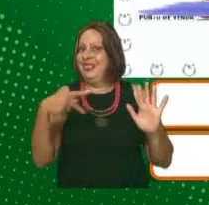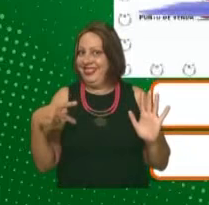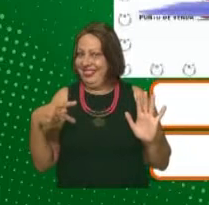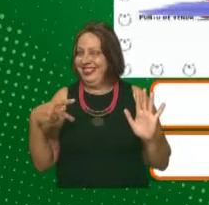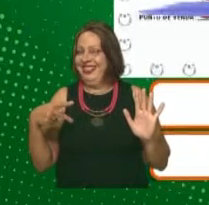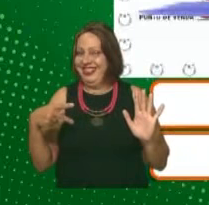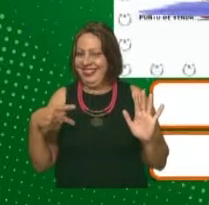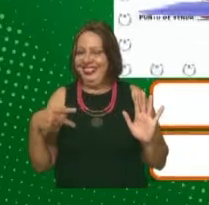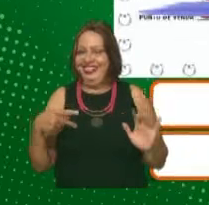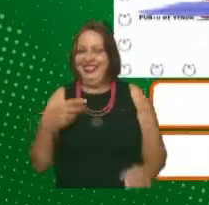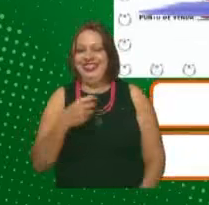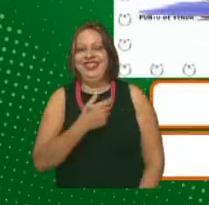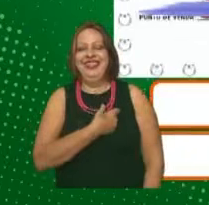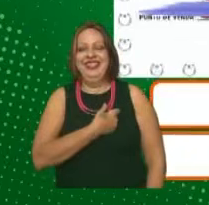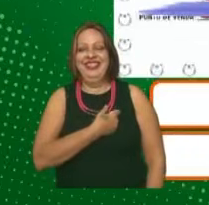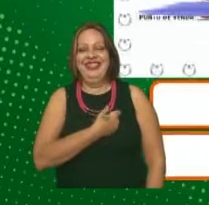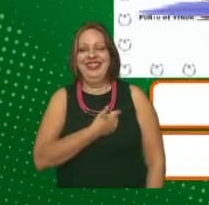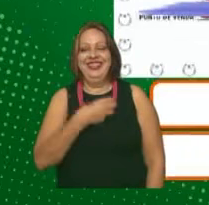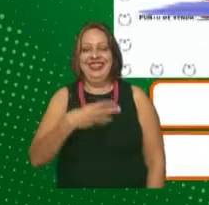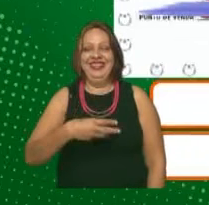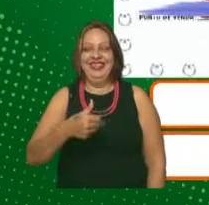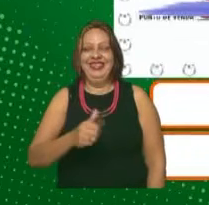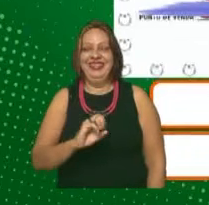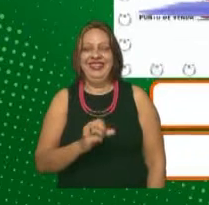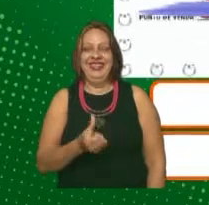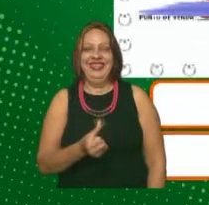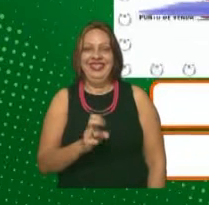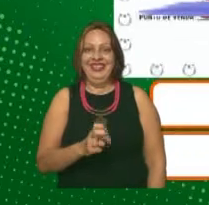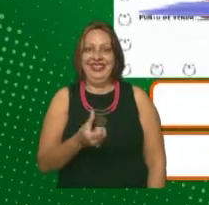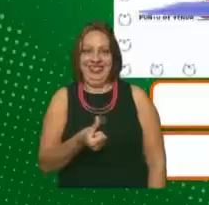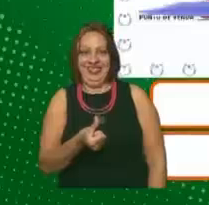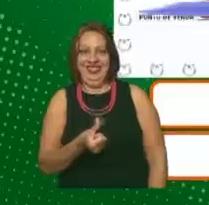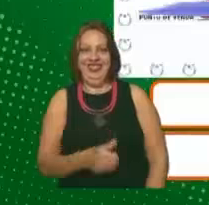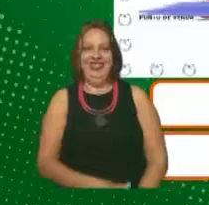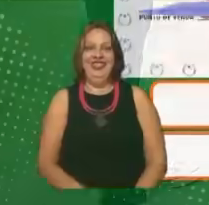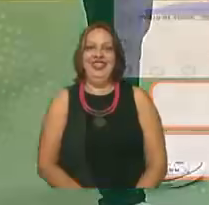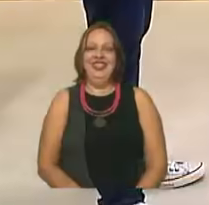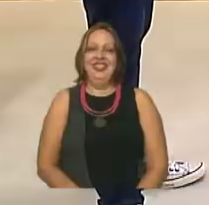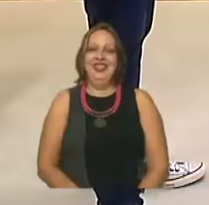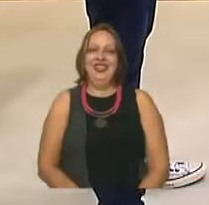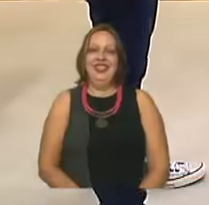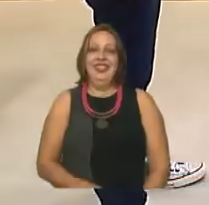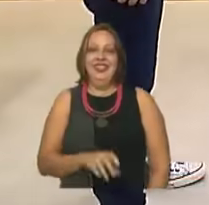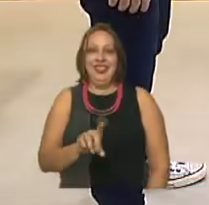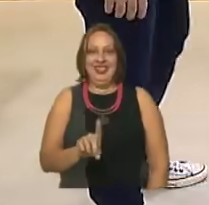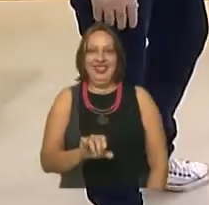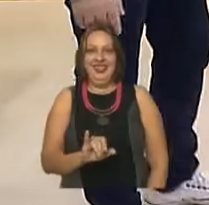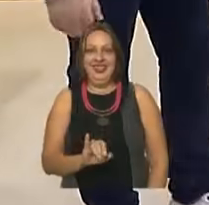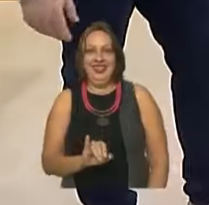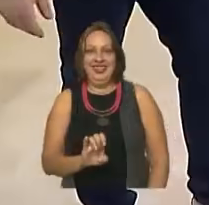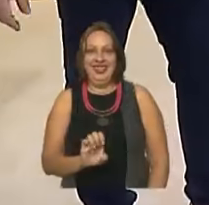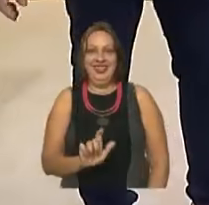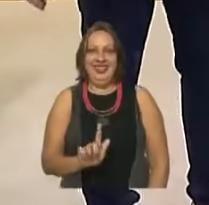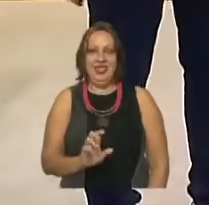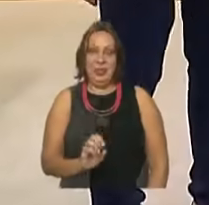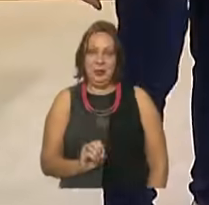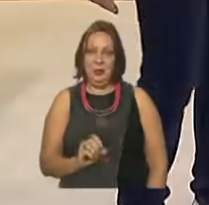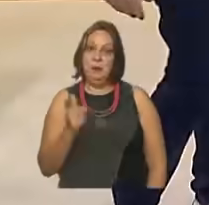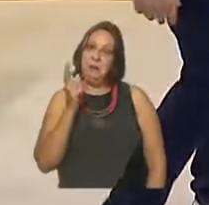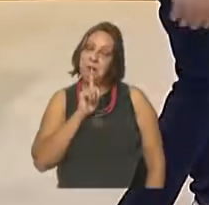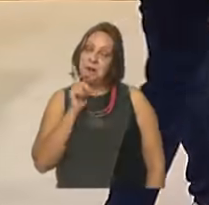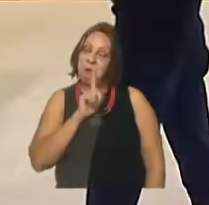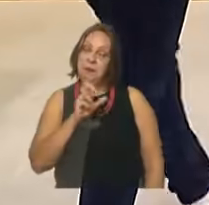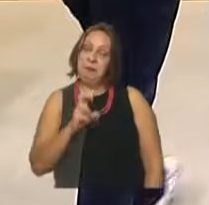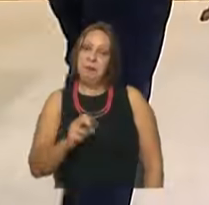aplicativo, certificado digital 310656, é o seu, Diego Roberto, 500 reais.